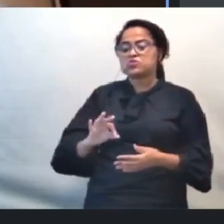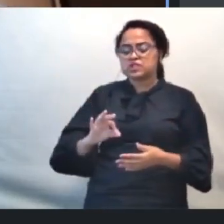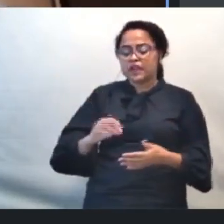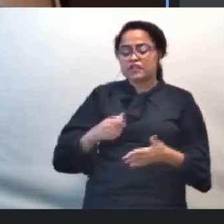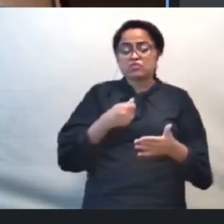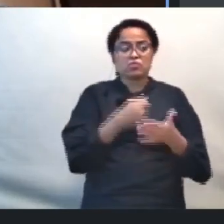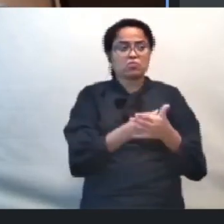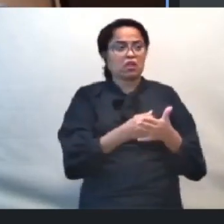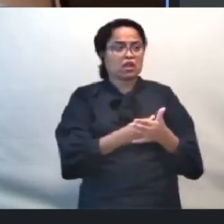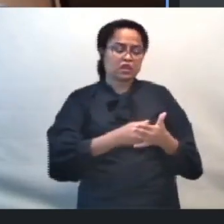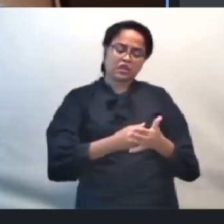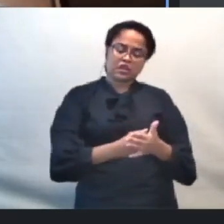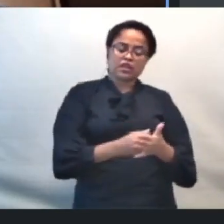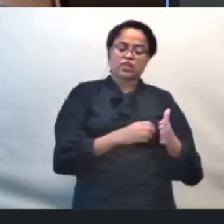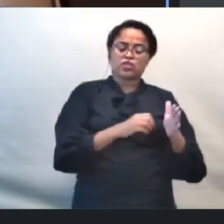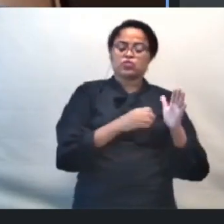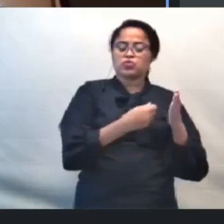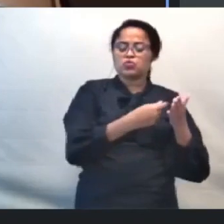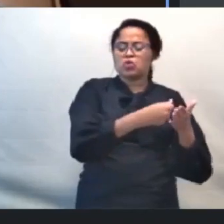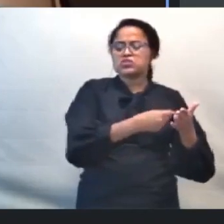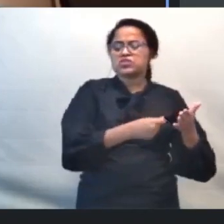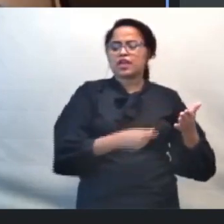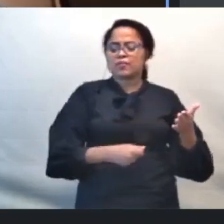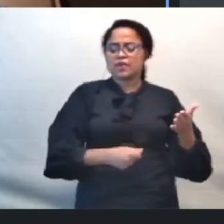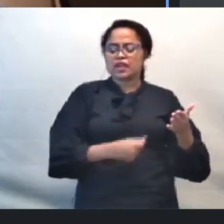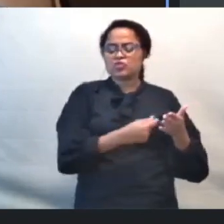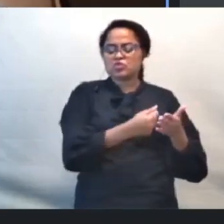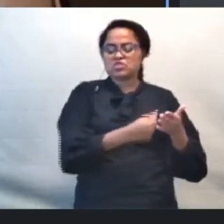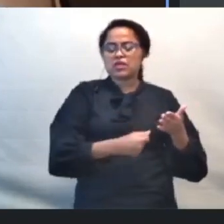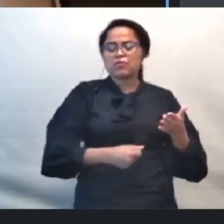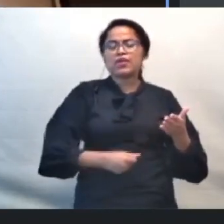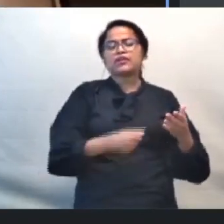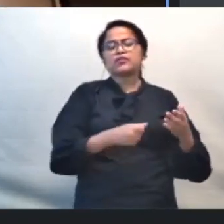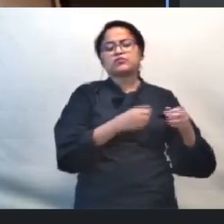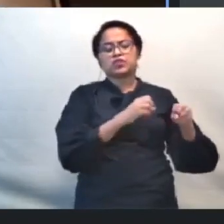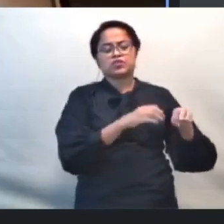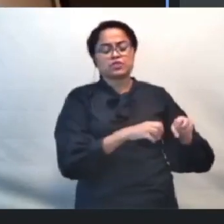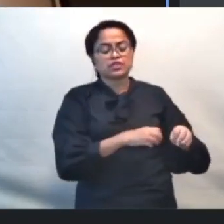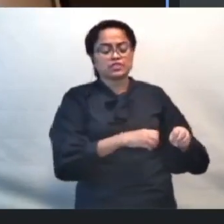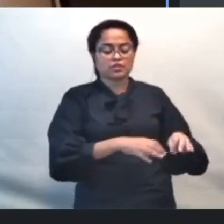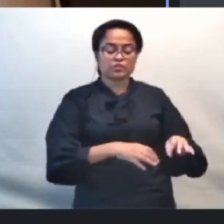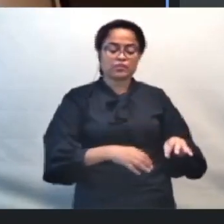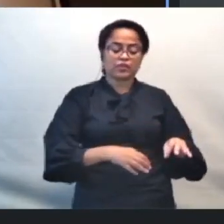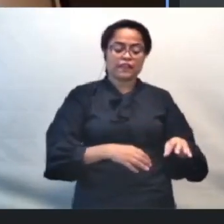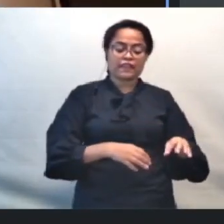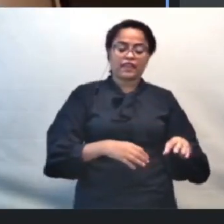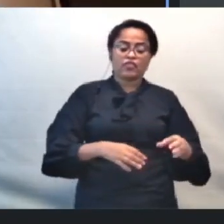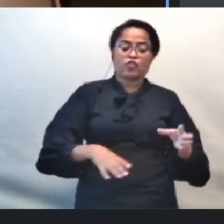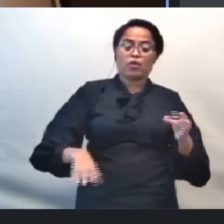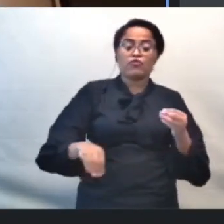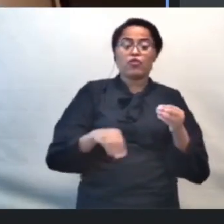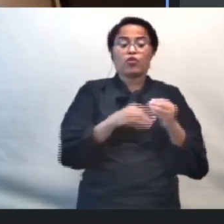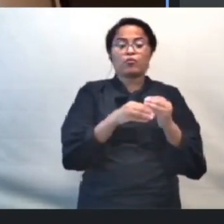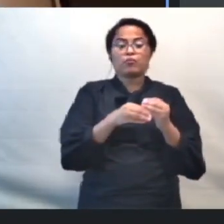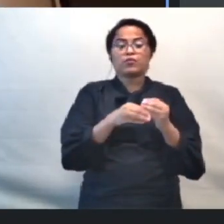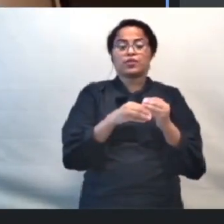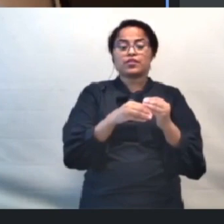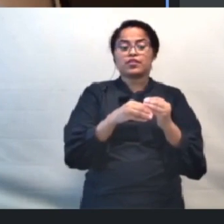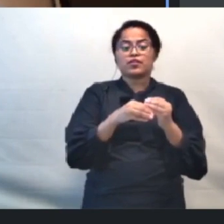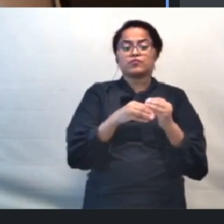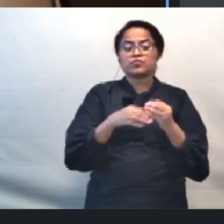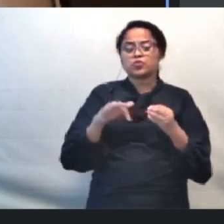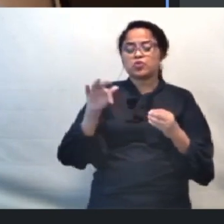educação, cerca de R$500 milhões foram utilizados com a folha complementar, porque o Fundeb foi insuficiente para pagar toda a despesa da folha,